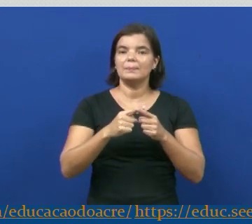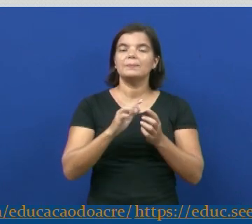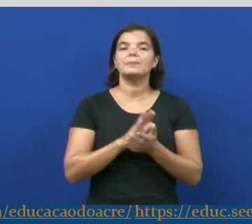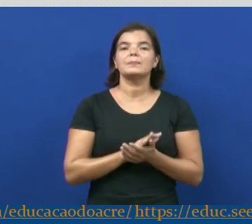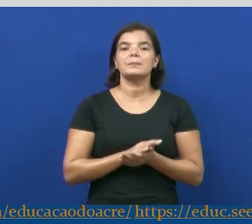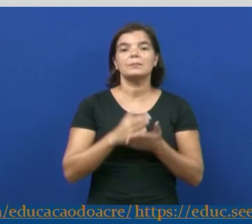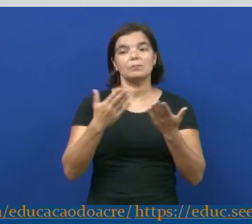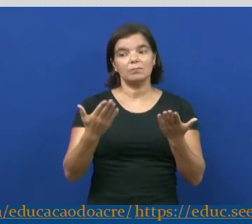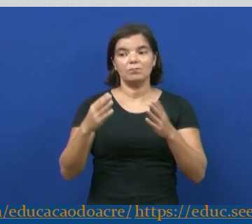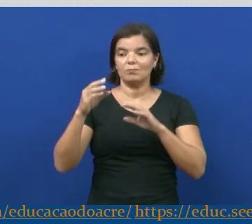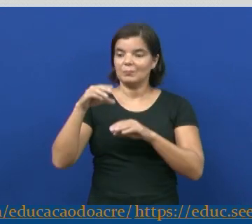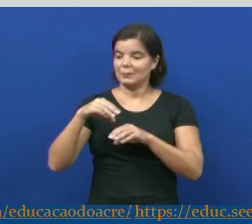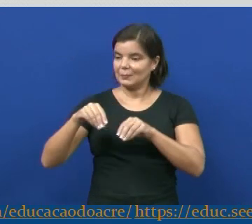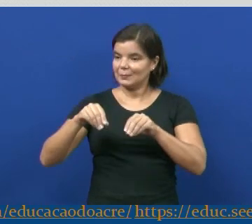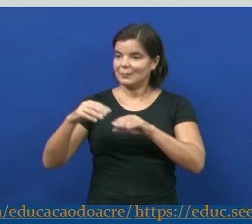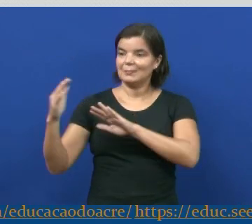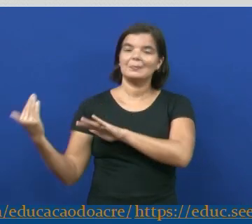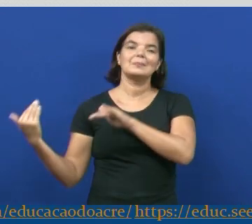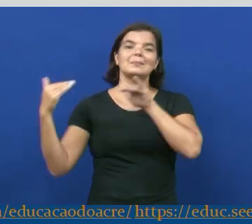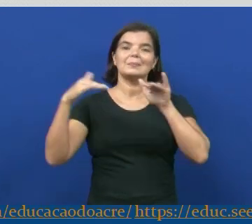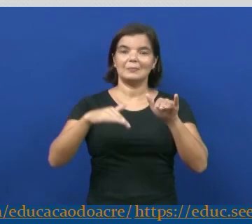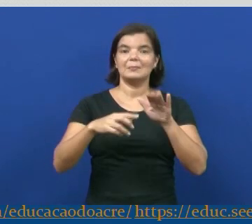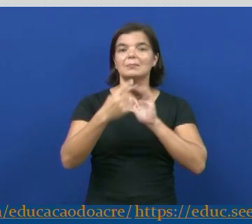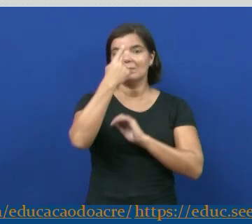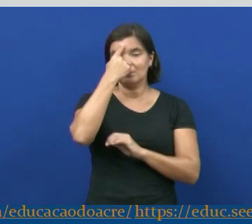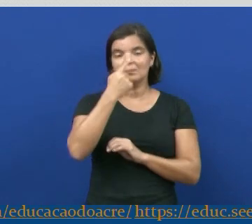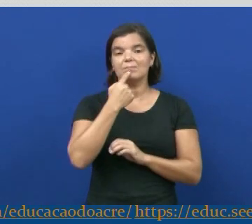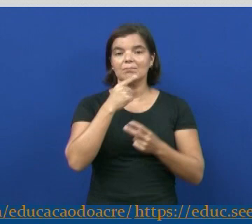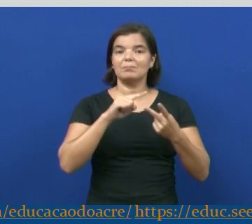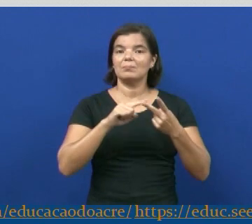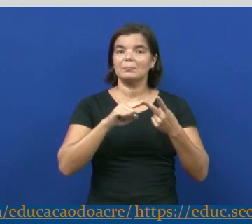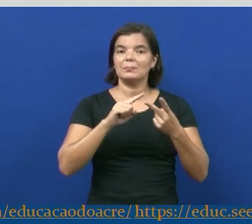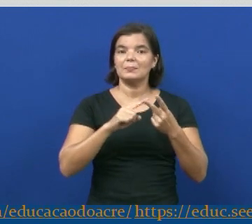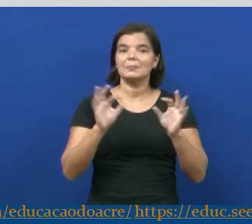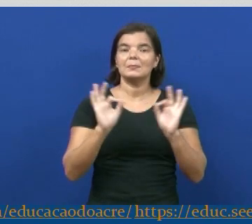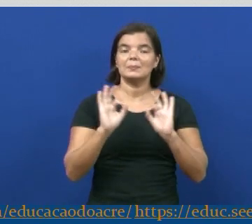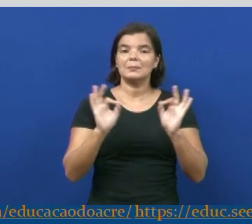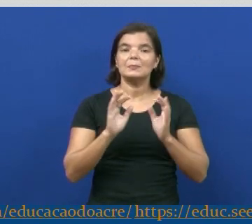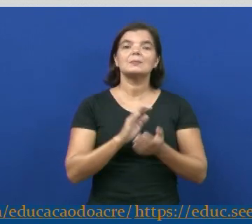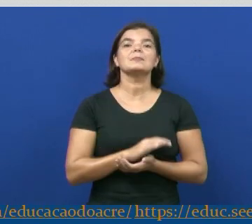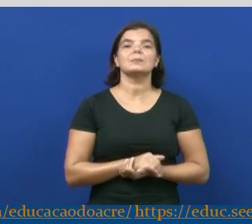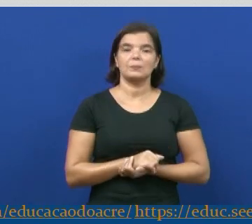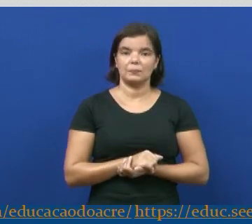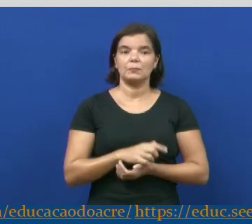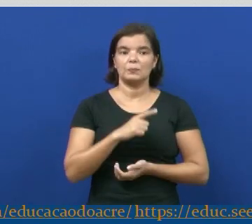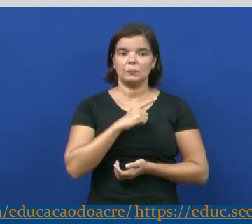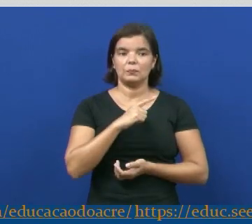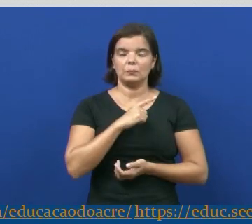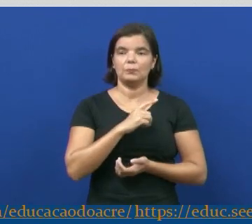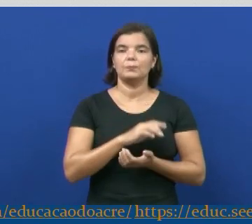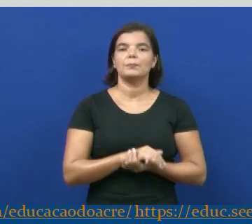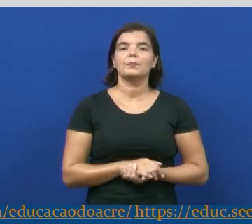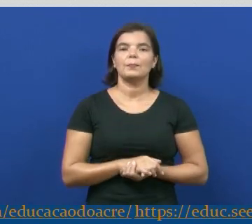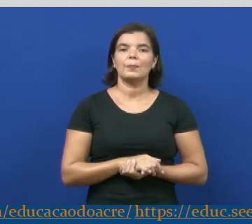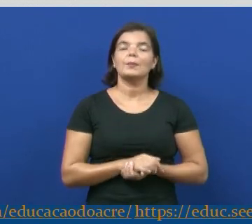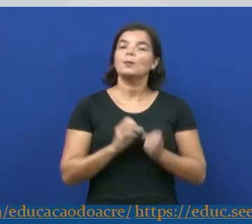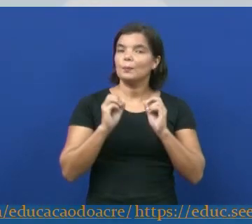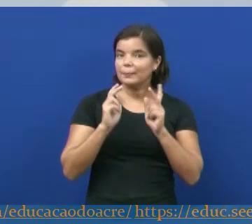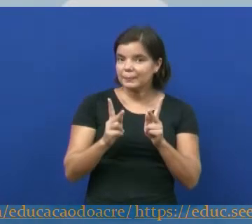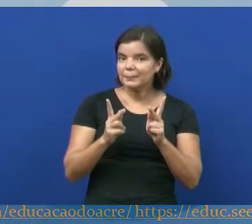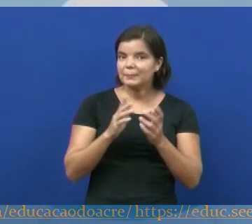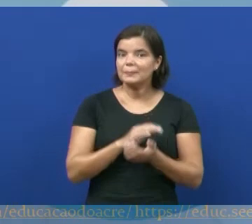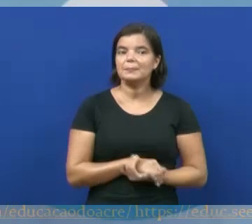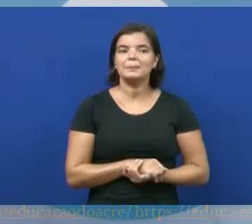né? Concentração de terra na primeira imagem e na outra, aí nós temos o êxodo rural,